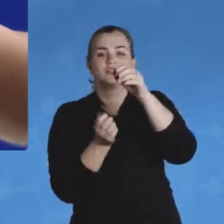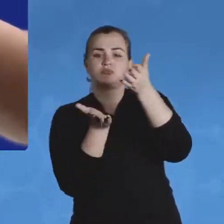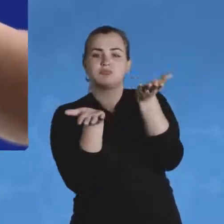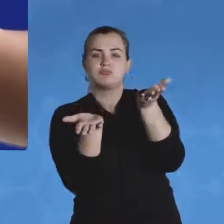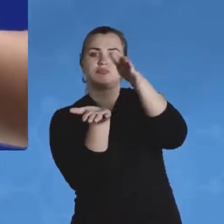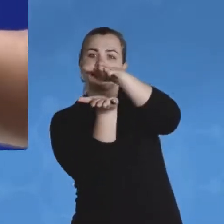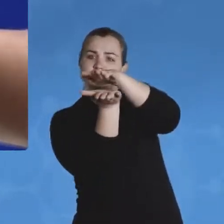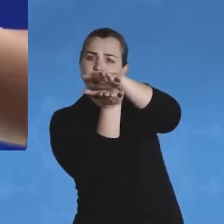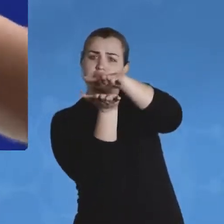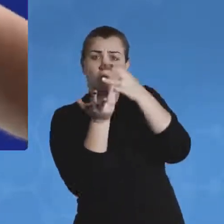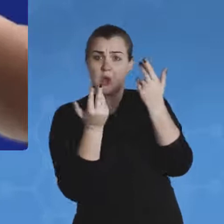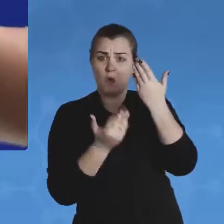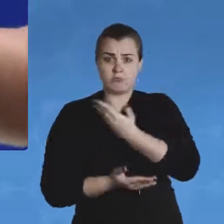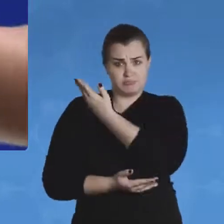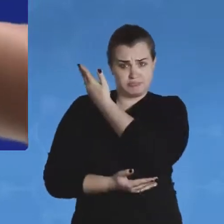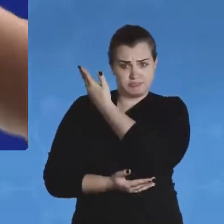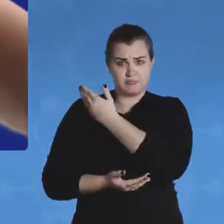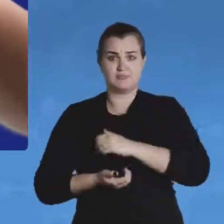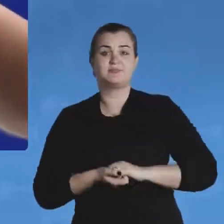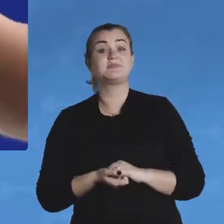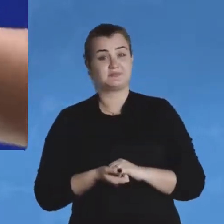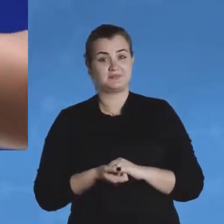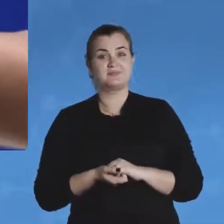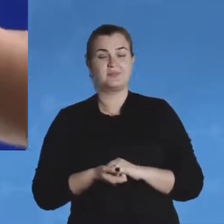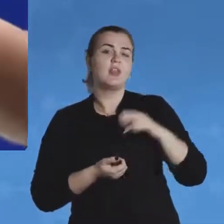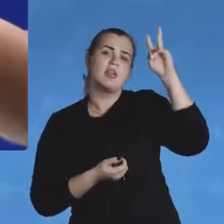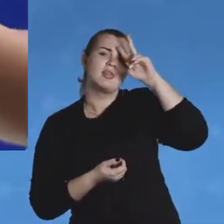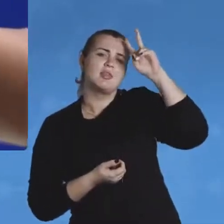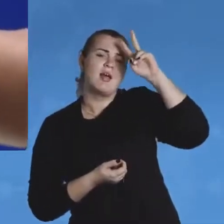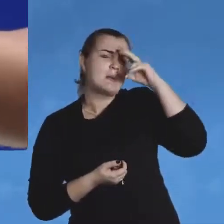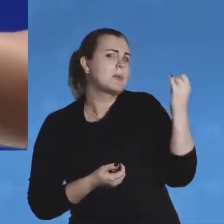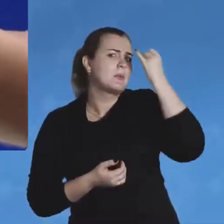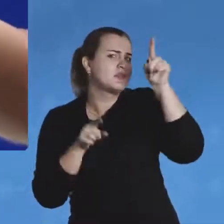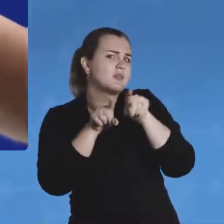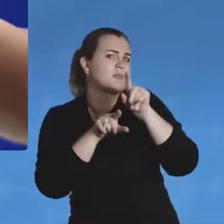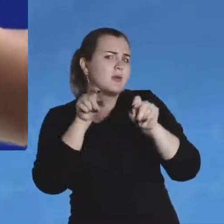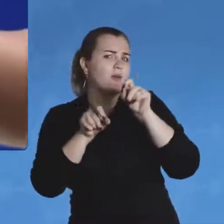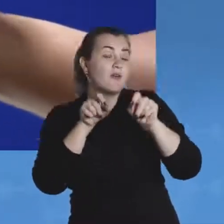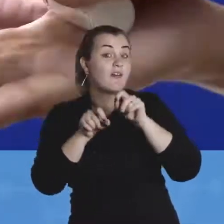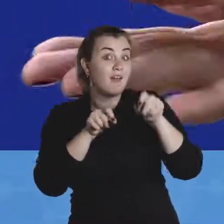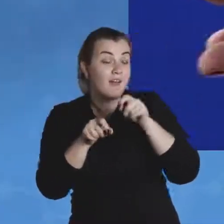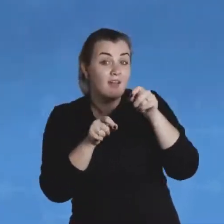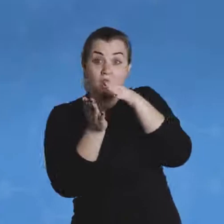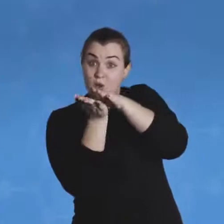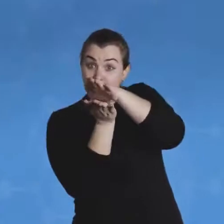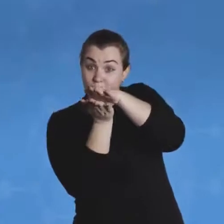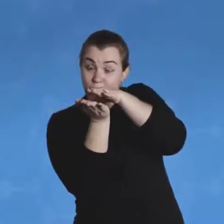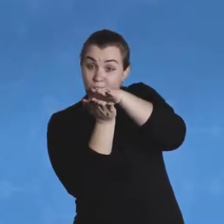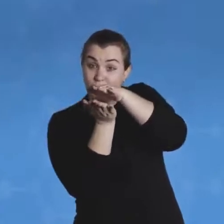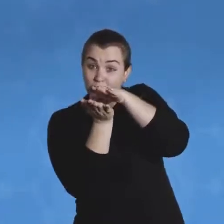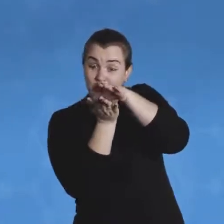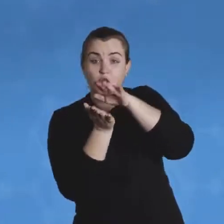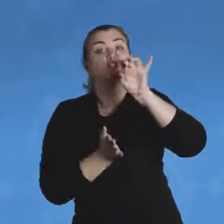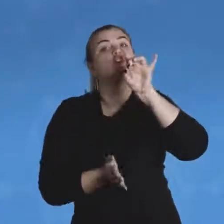das mãos, assim como estou fazendo. É importante lembrar que a insulina do tipo regular não